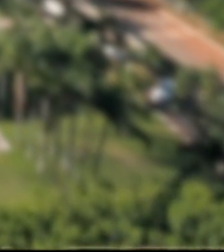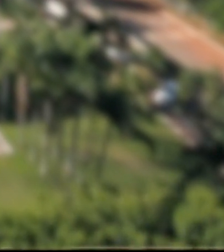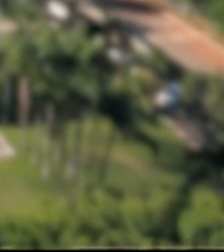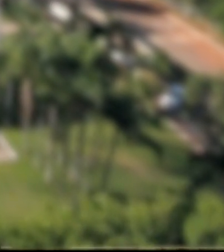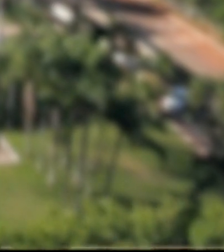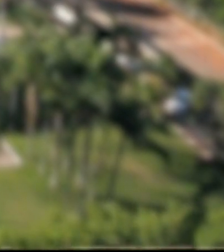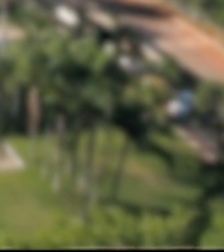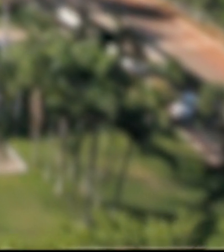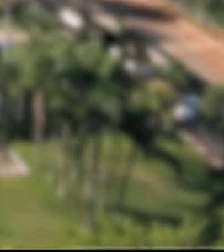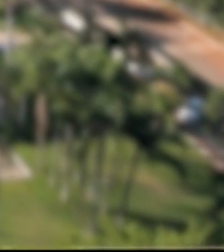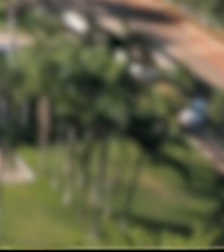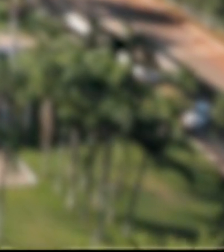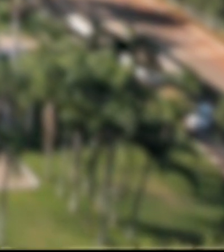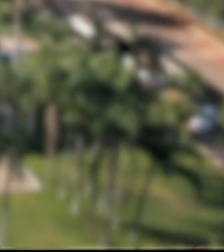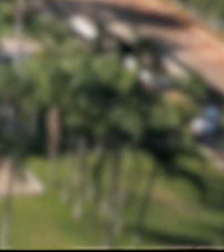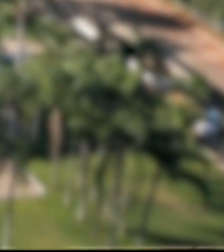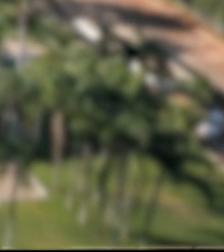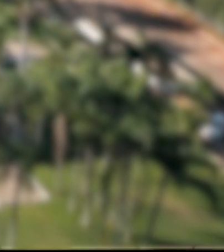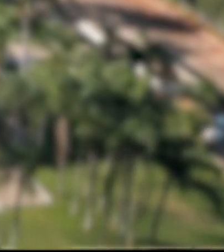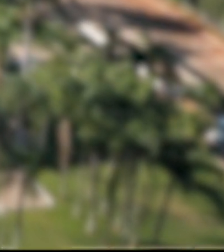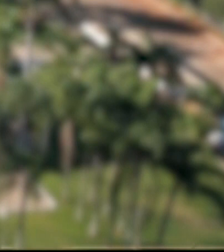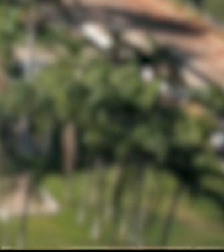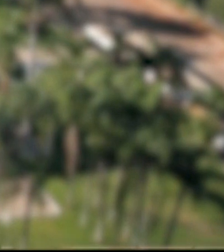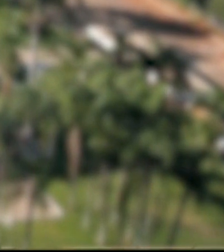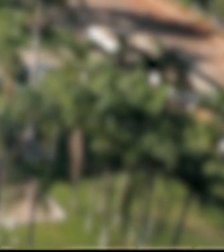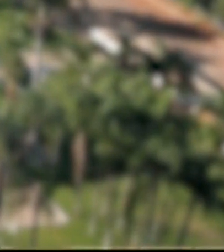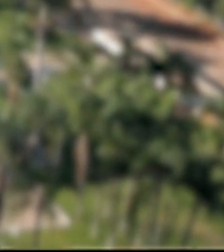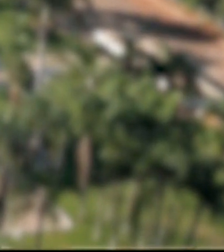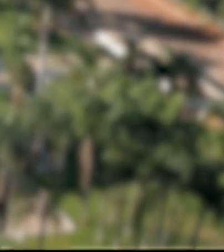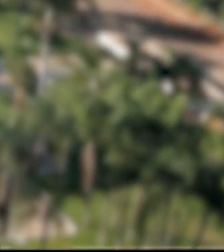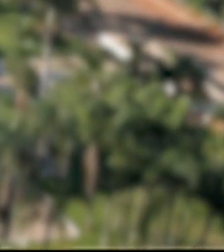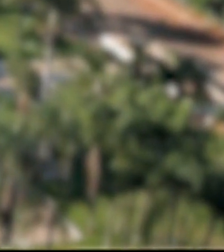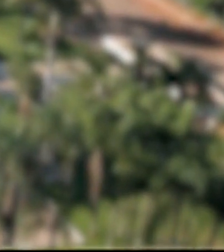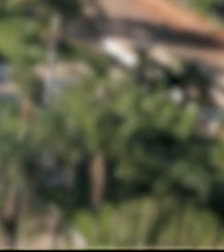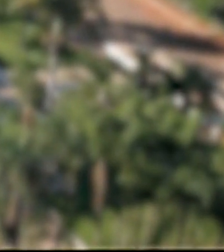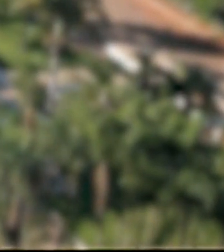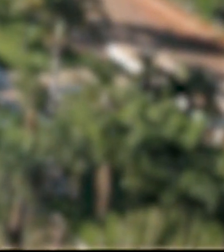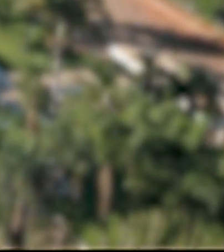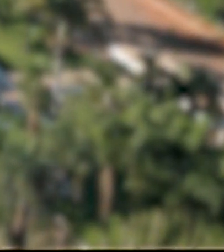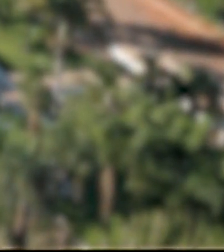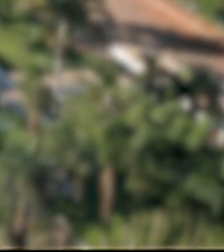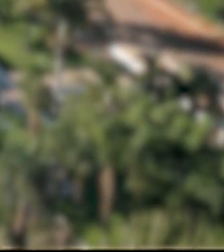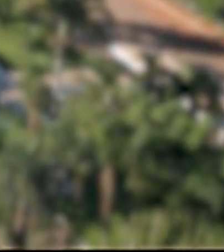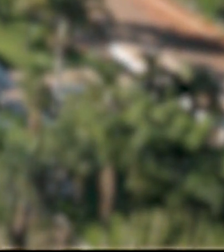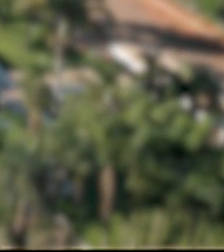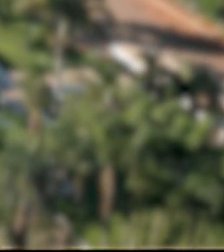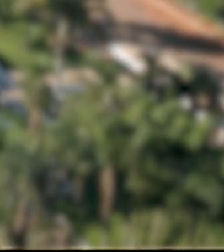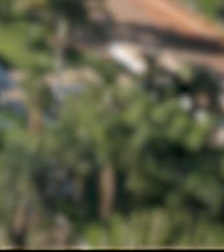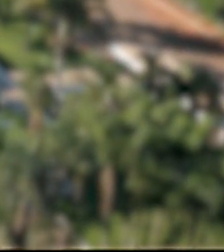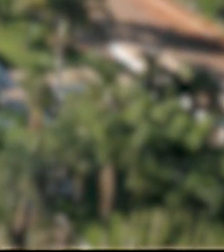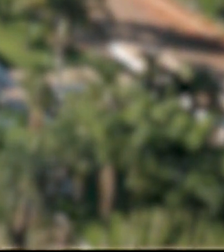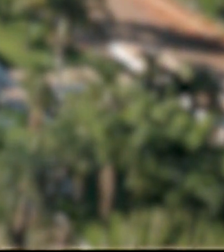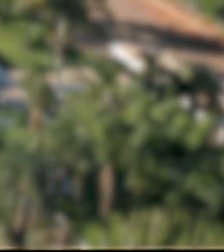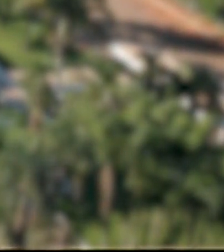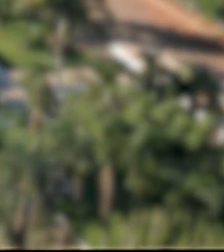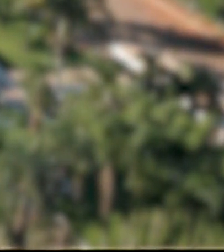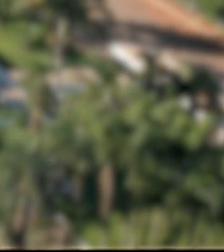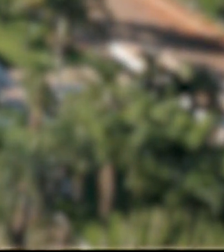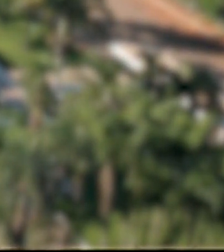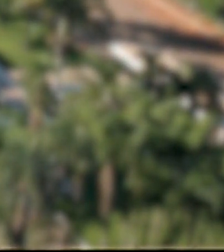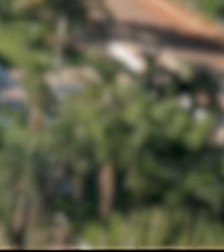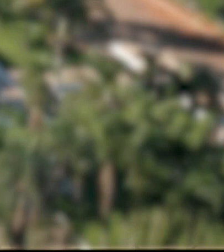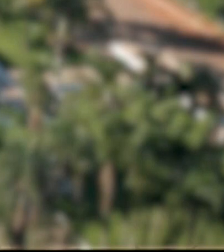bem-vindos à Igreja Memorial Batista. Antes de iniciarmos mais um culto de adoração a Deus, pedimos